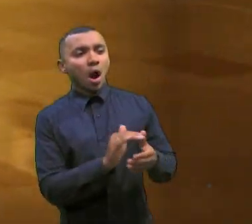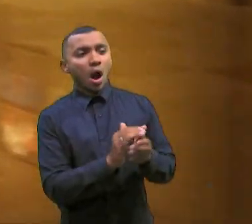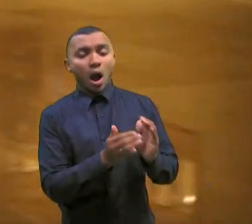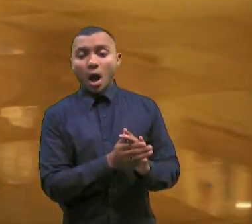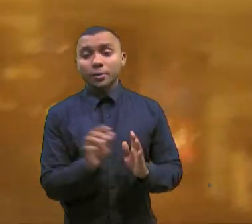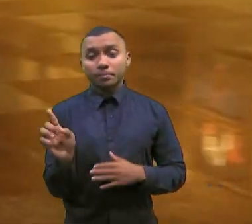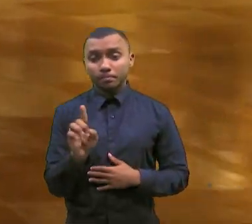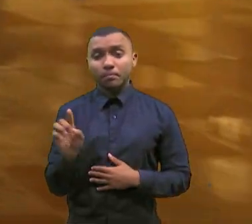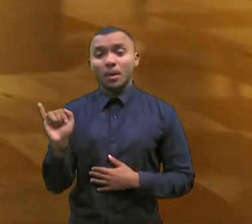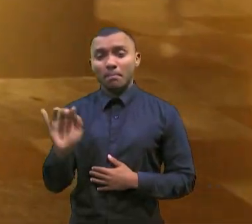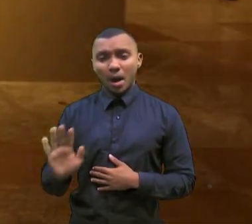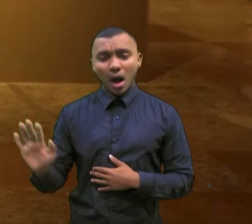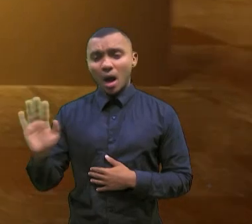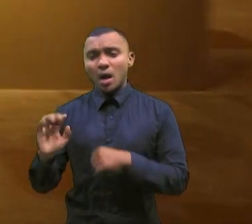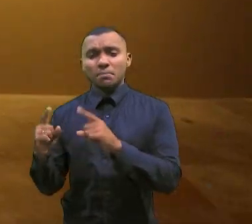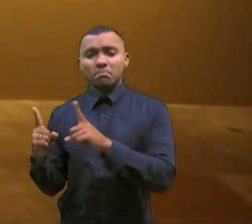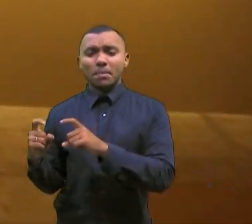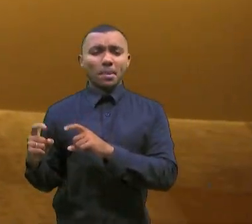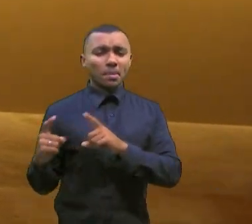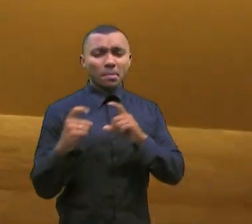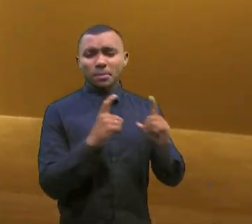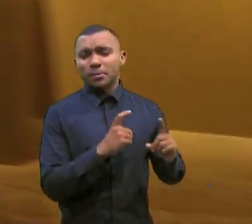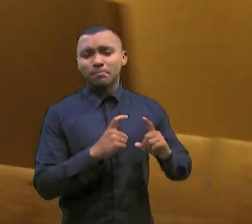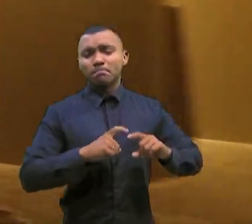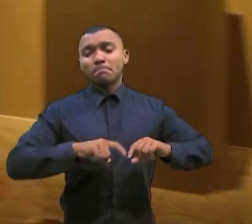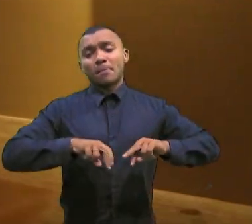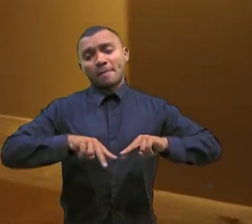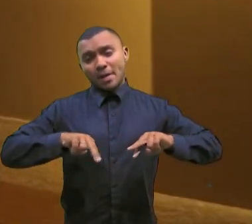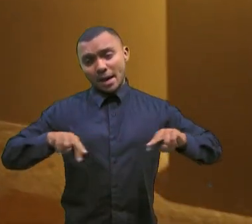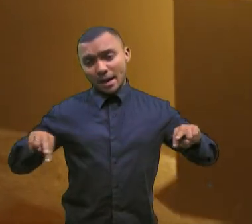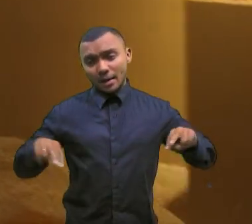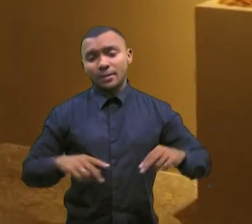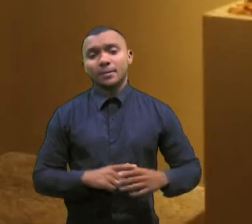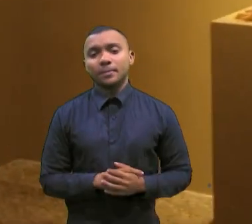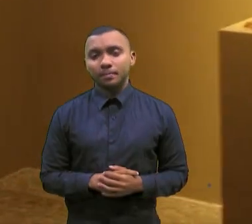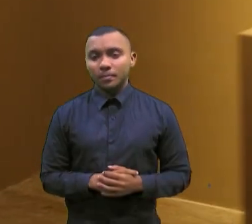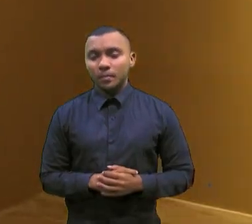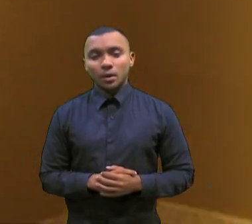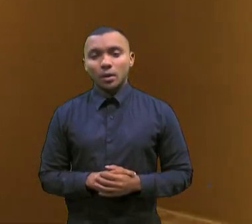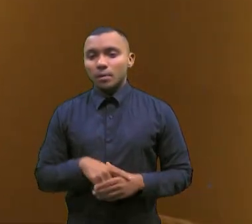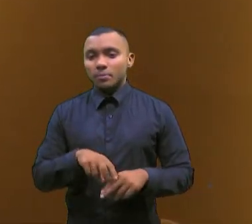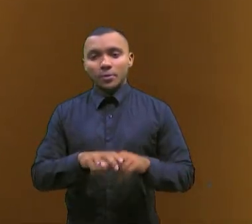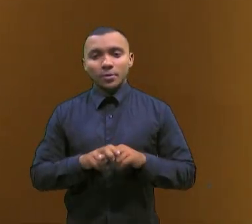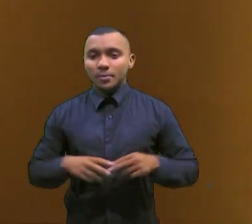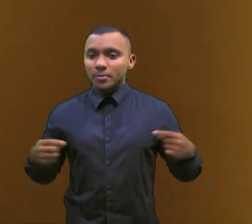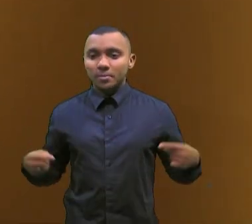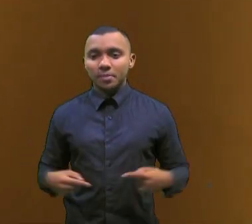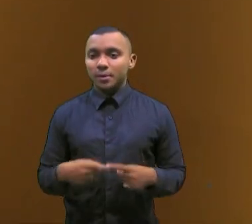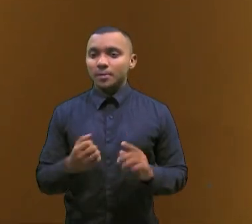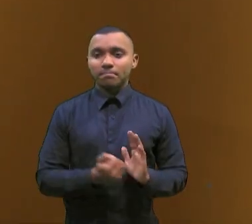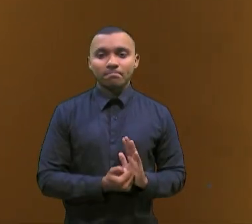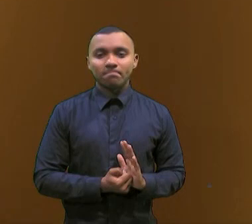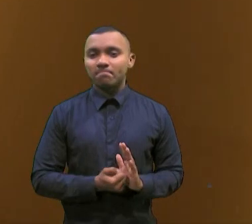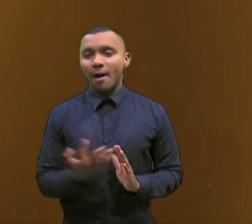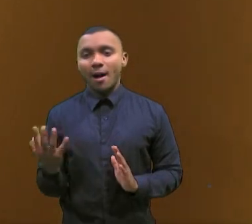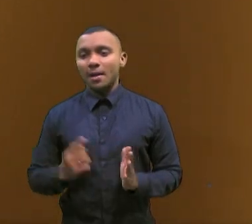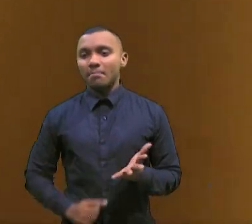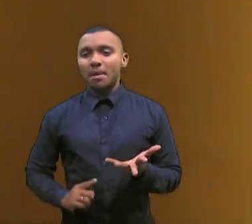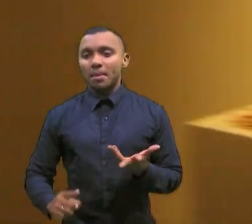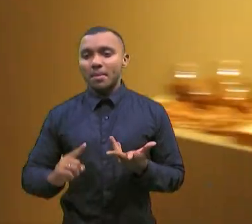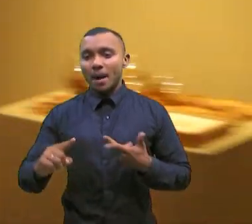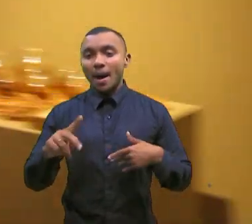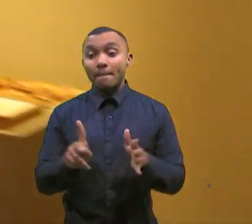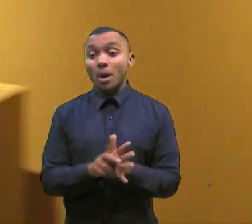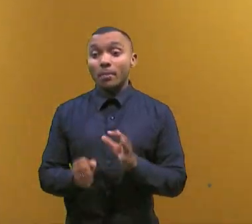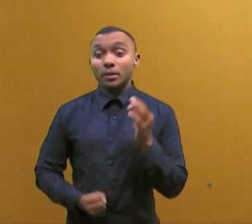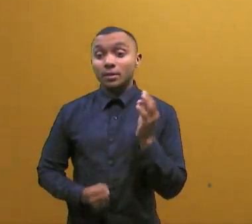fotografias, instalações, vídeo performance, né? Então, é isso que dá essa diversidade, essa pluralidade também nas